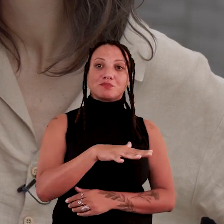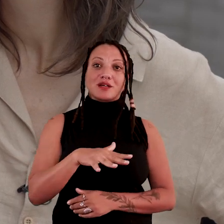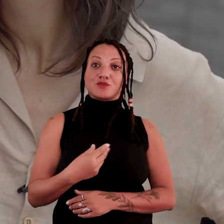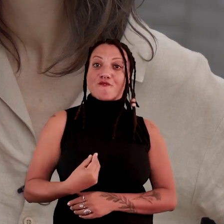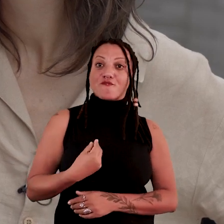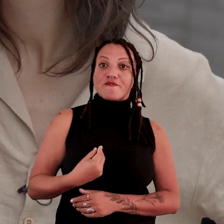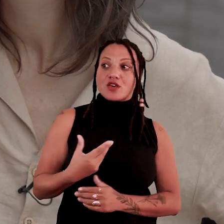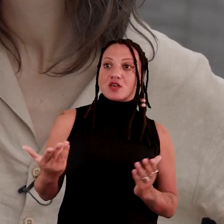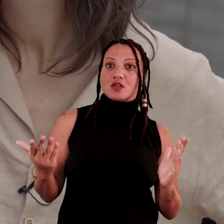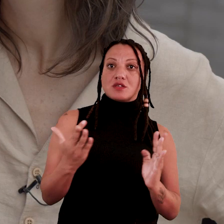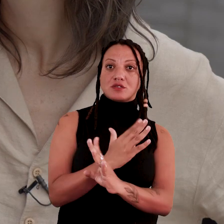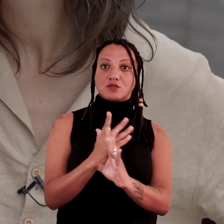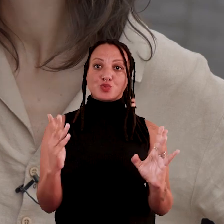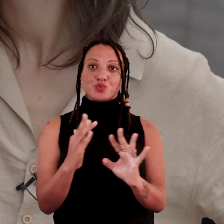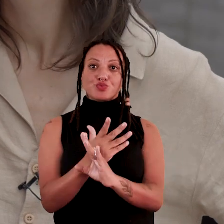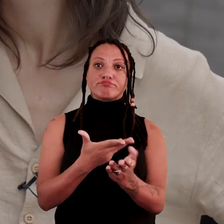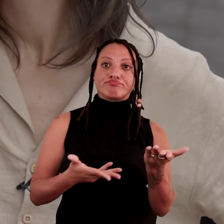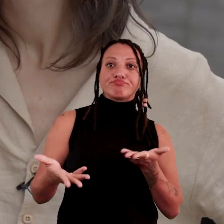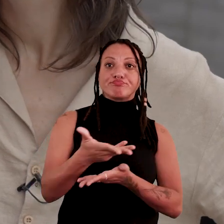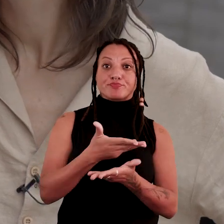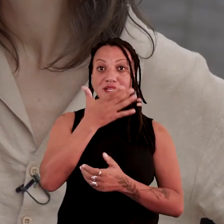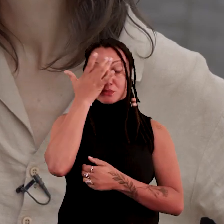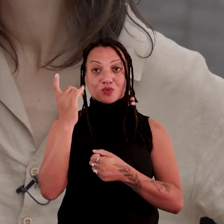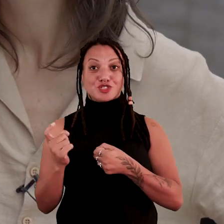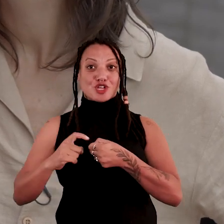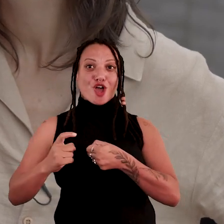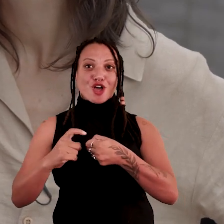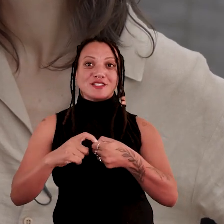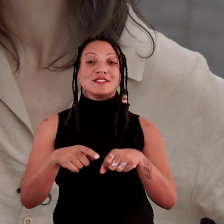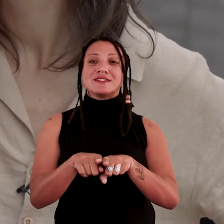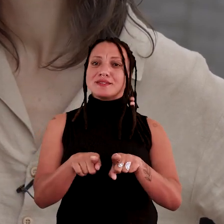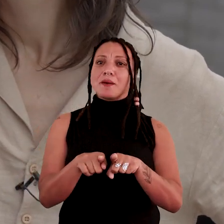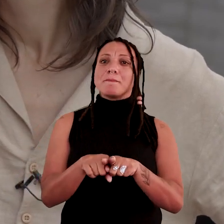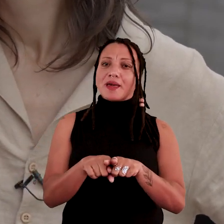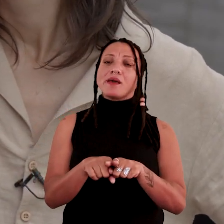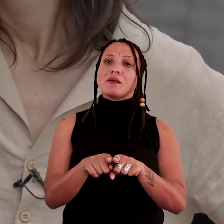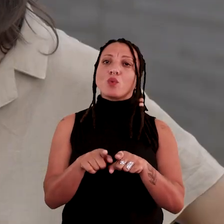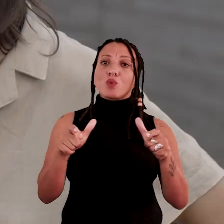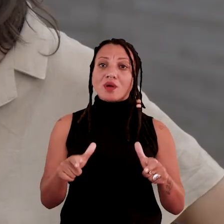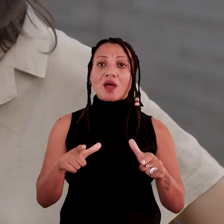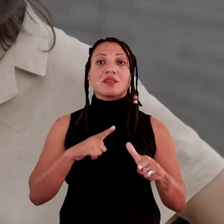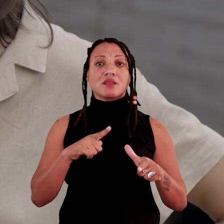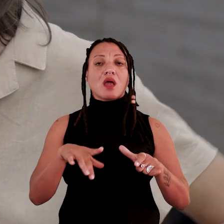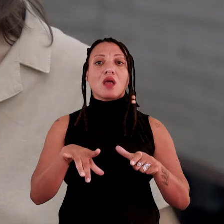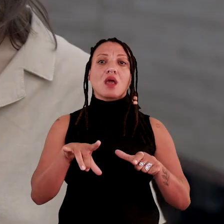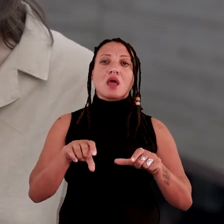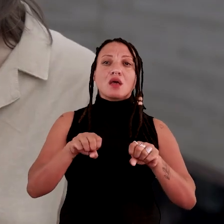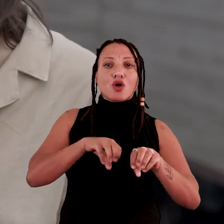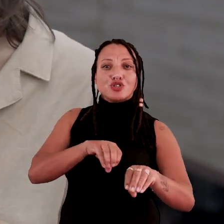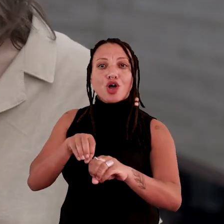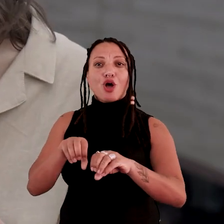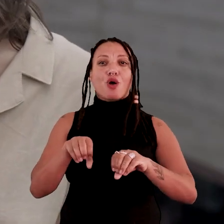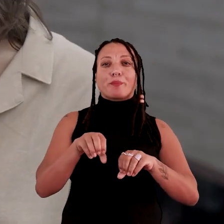ali alguns workshops, alguns trabalhos de capacitação com outros grupos ali da região. O projeto ele passou